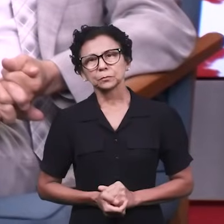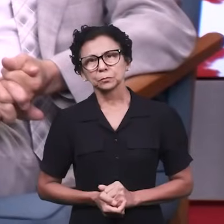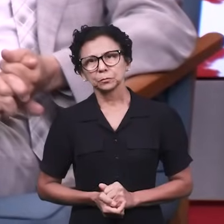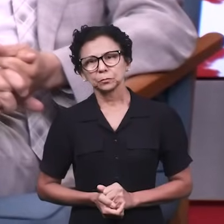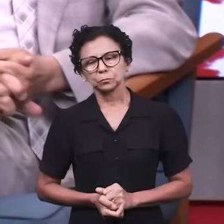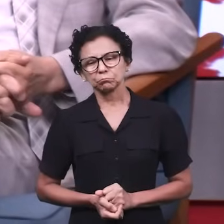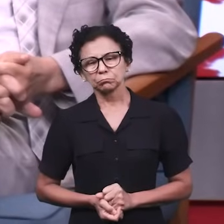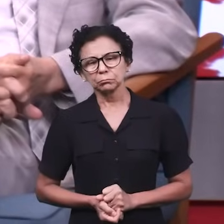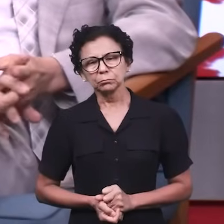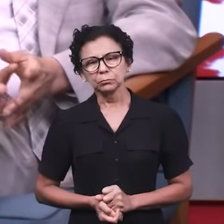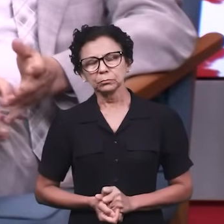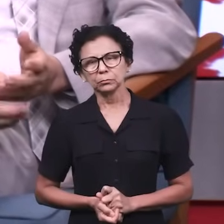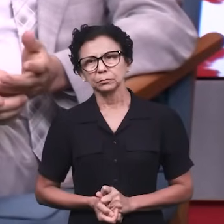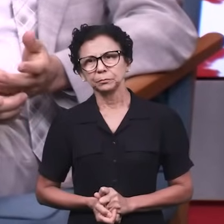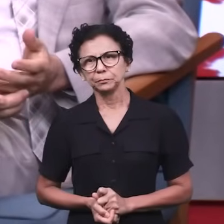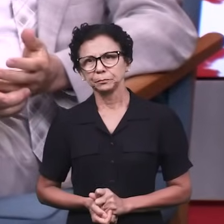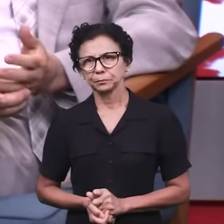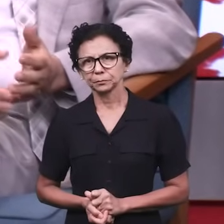Eu